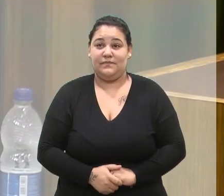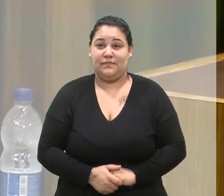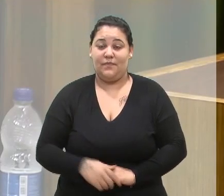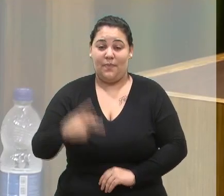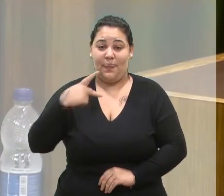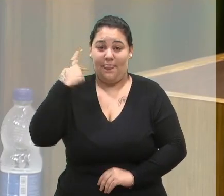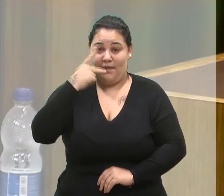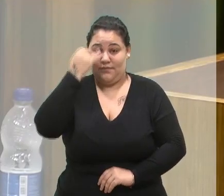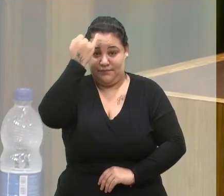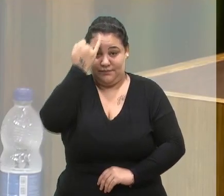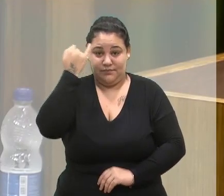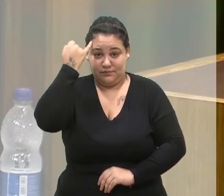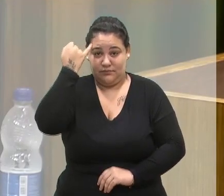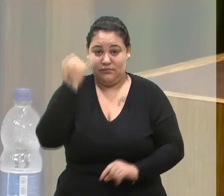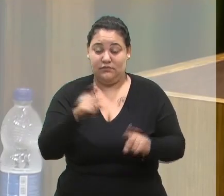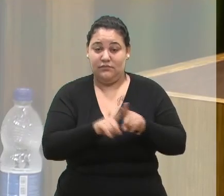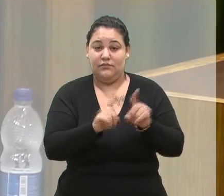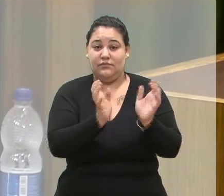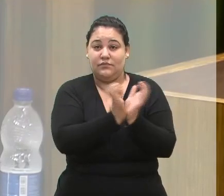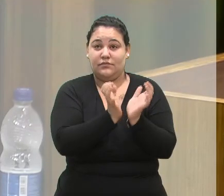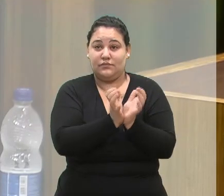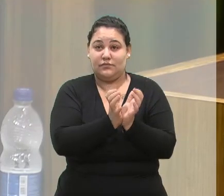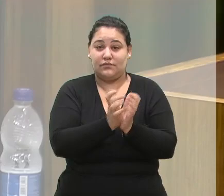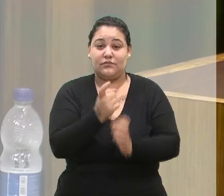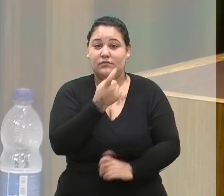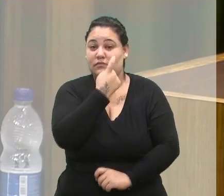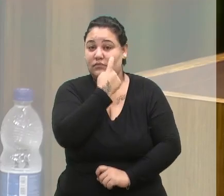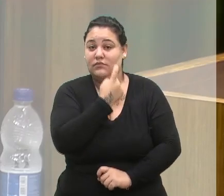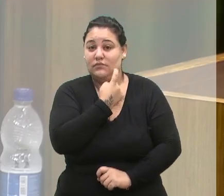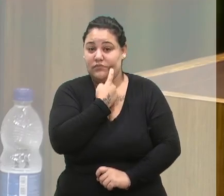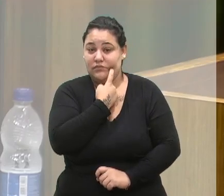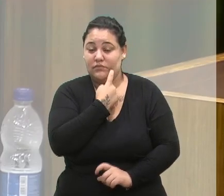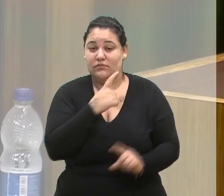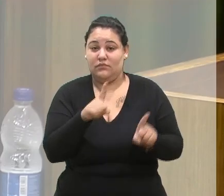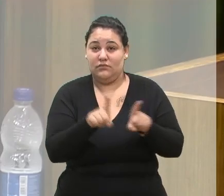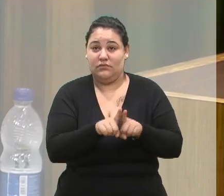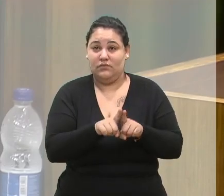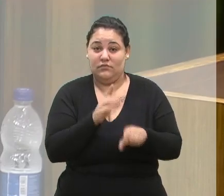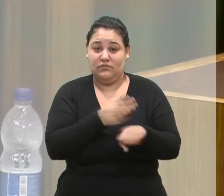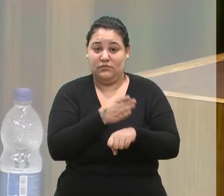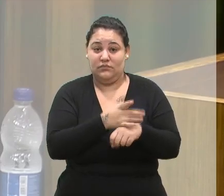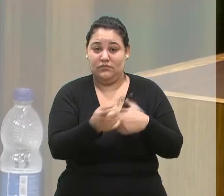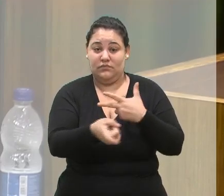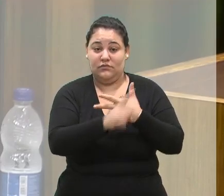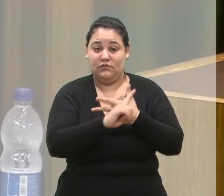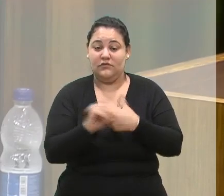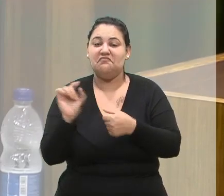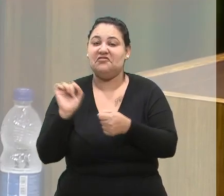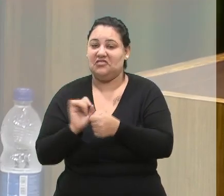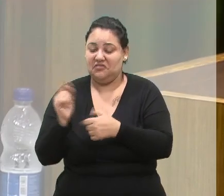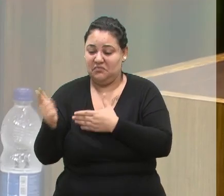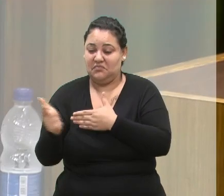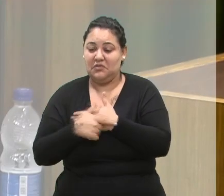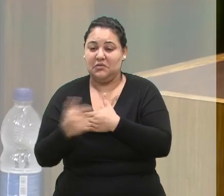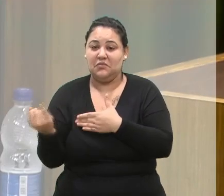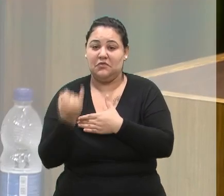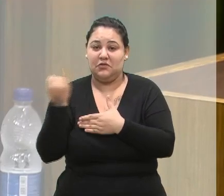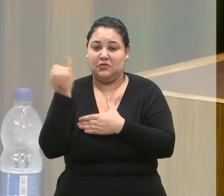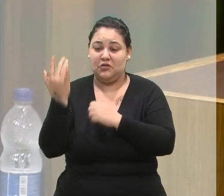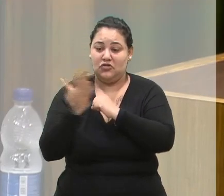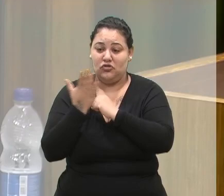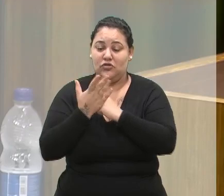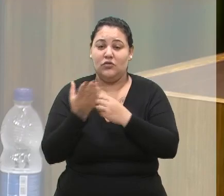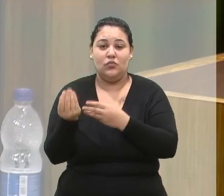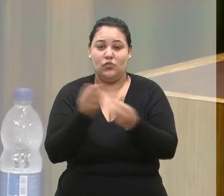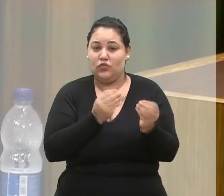vereador D'Ambrós, e também ao colega Wagner Petrini, que está no Executivo desempenhando um grande papel, nos ajudando muito a comunidade